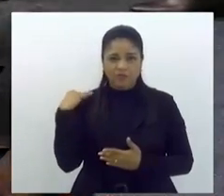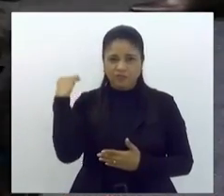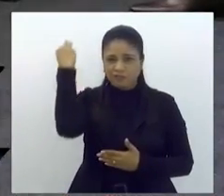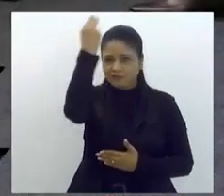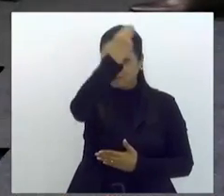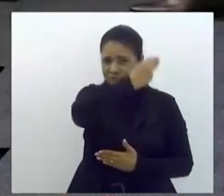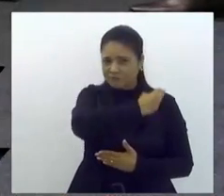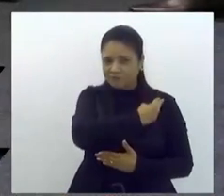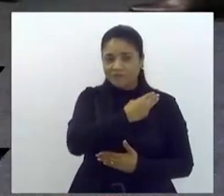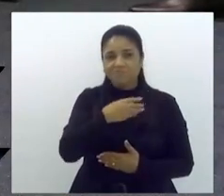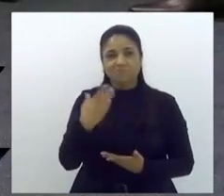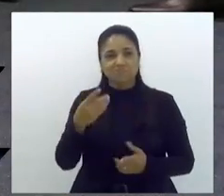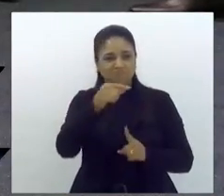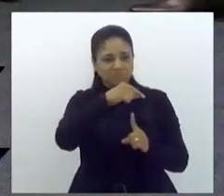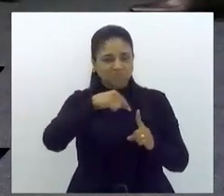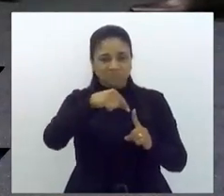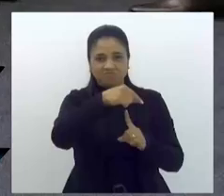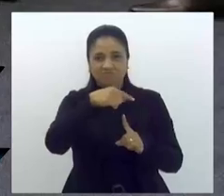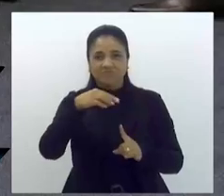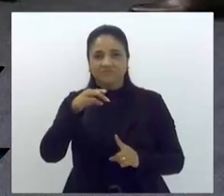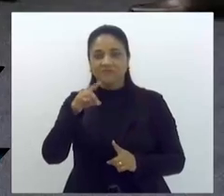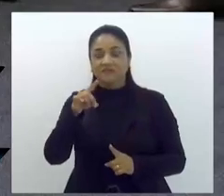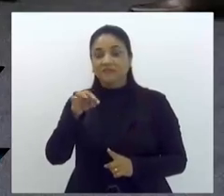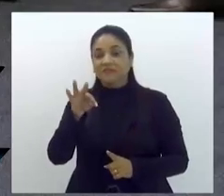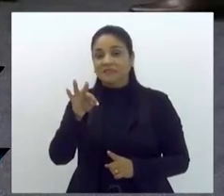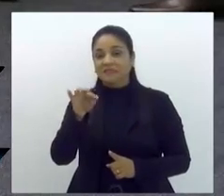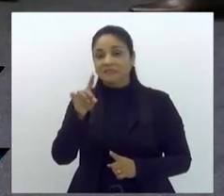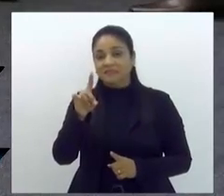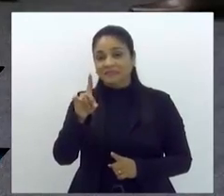de nós já sabia disso né